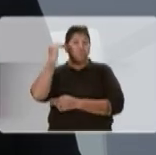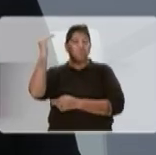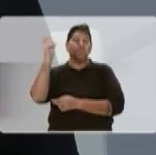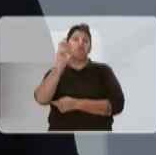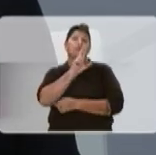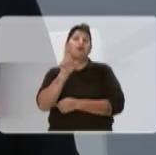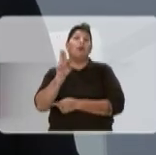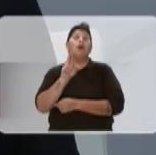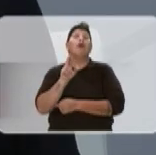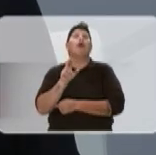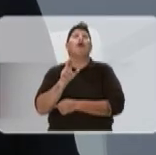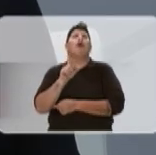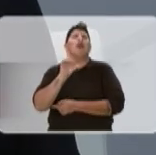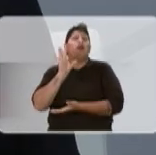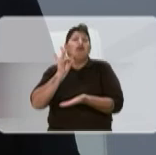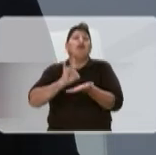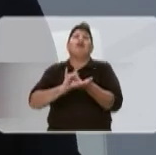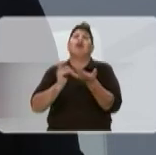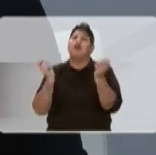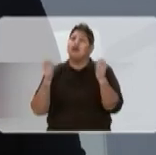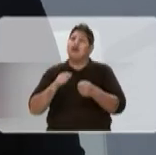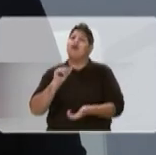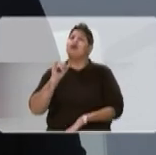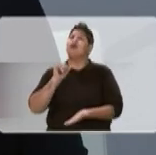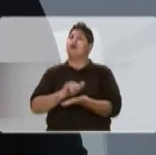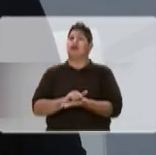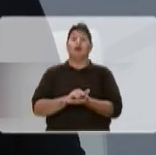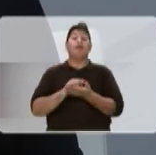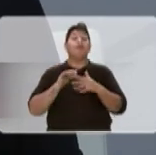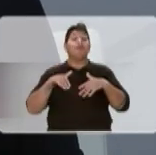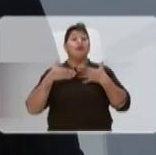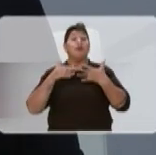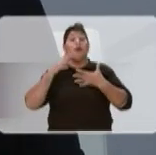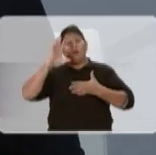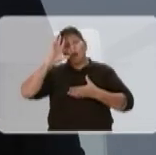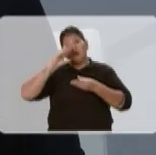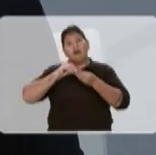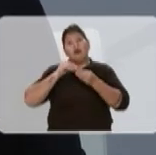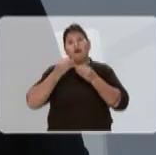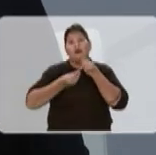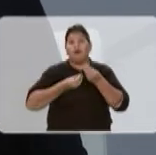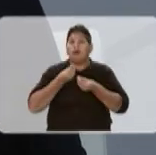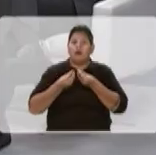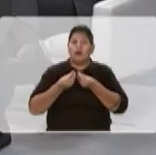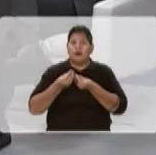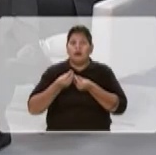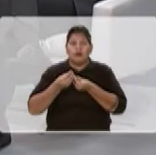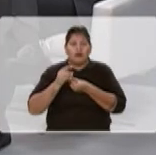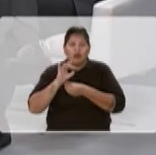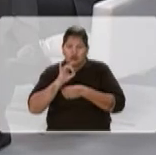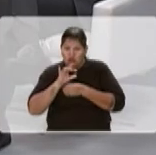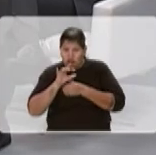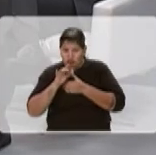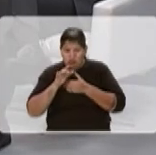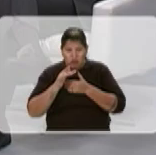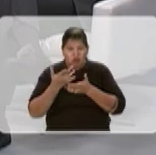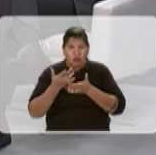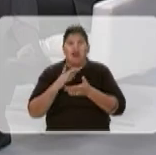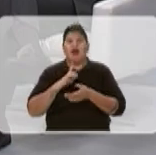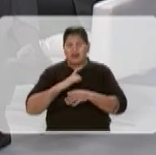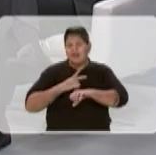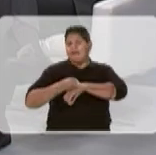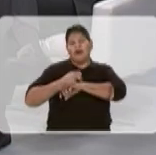efetivamente possa ser implementada, né? Então, o que é que eu posso resumir? Não basta só abrir o posto de